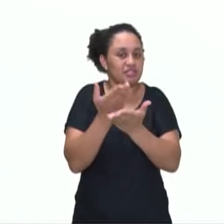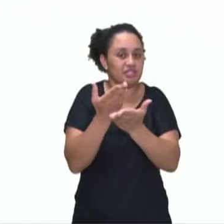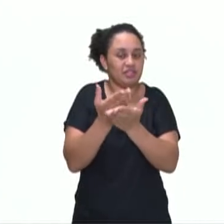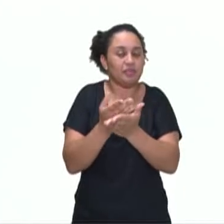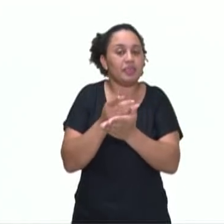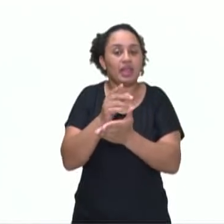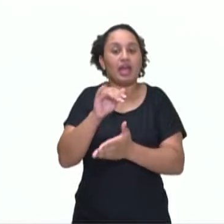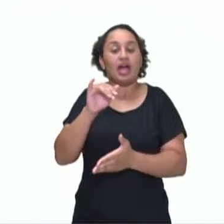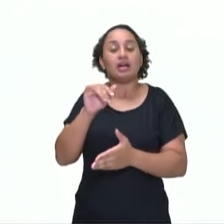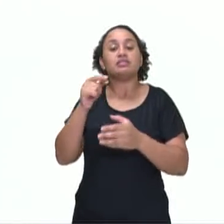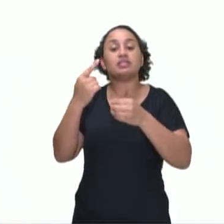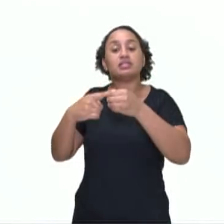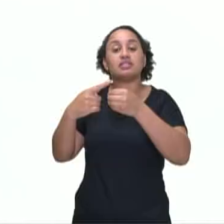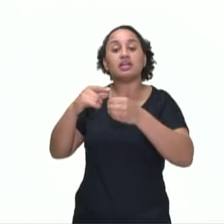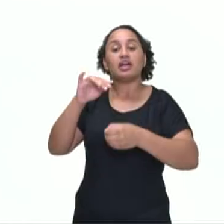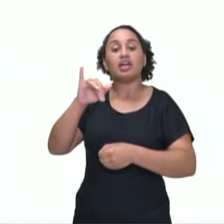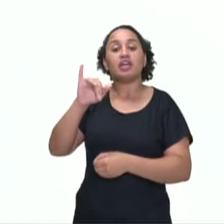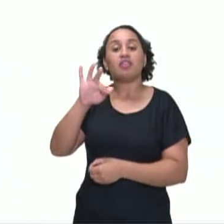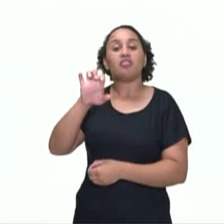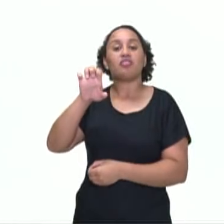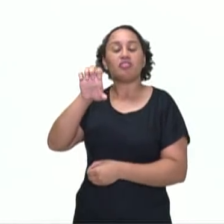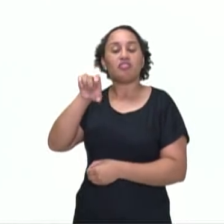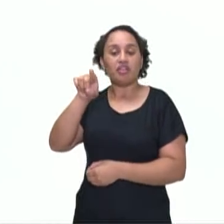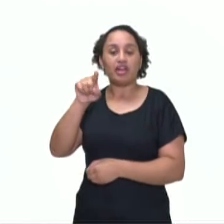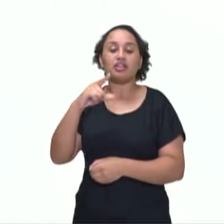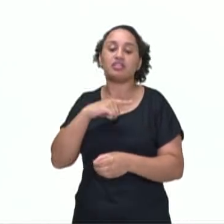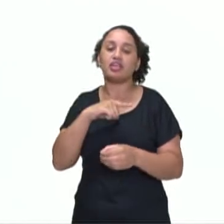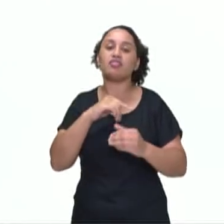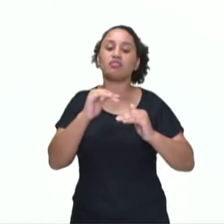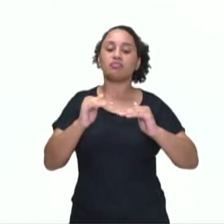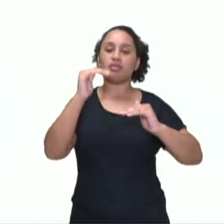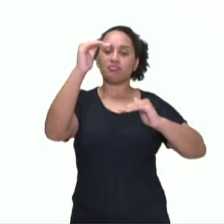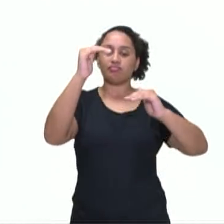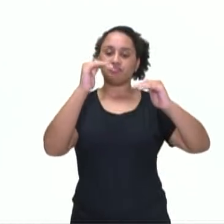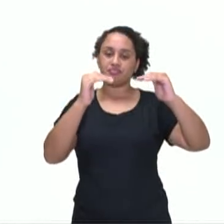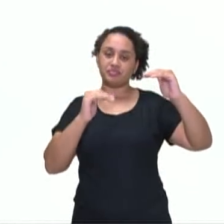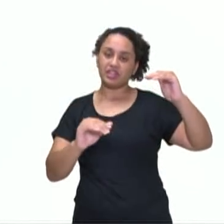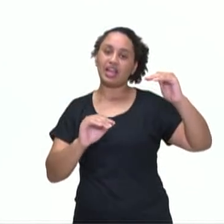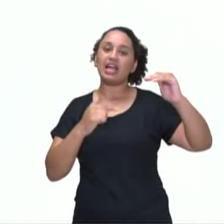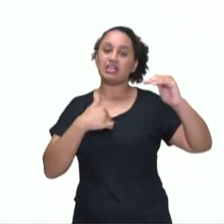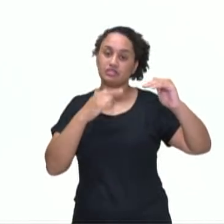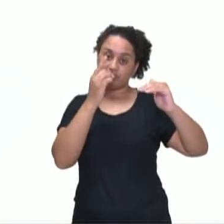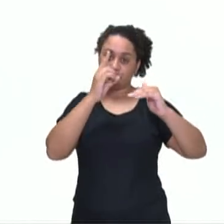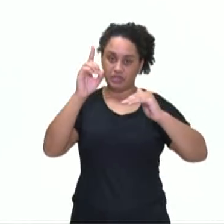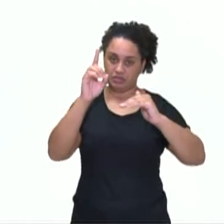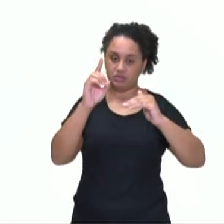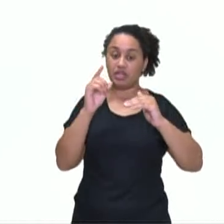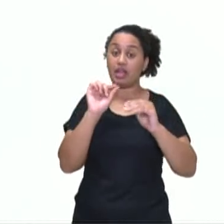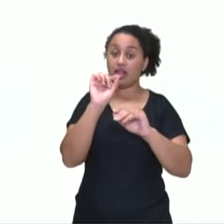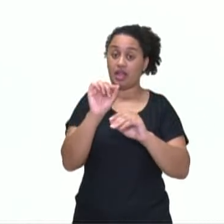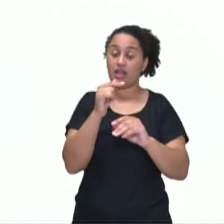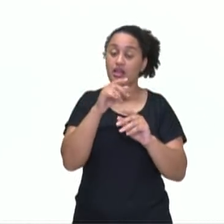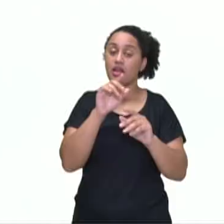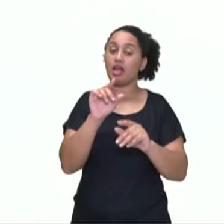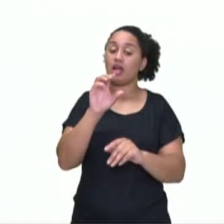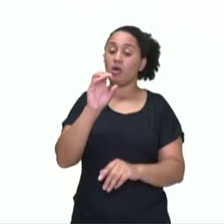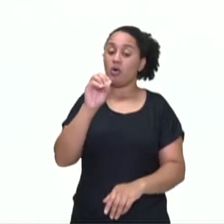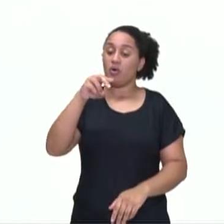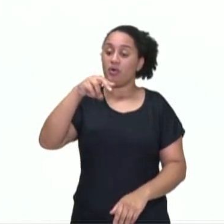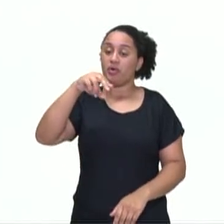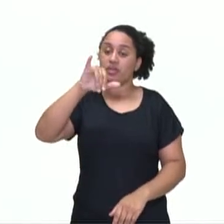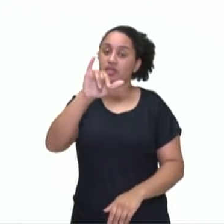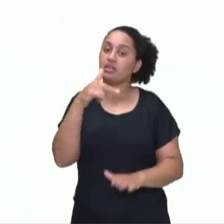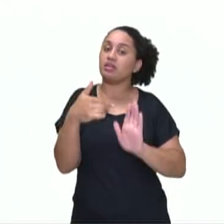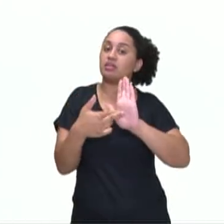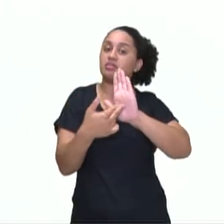Ifé foi criada uma forma de monarquia divina, dirigida pelo Oni, representante da divindade e